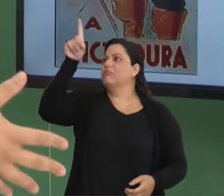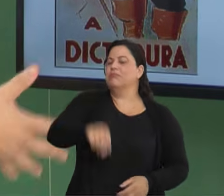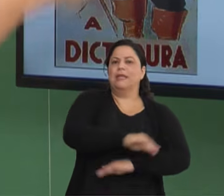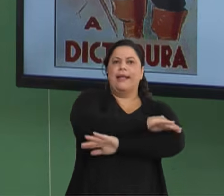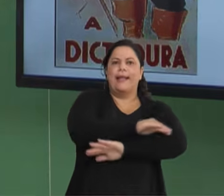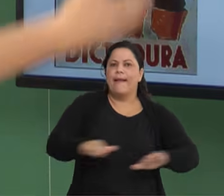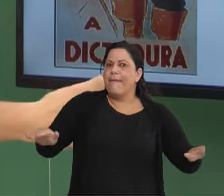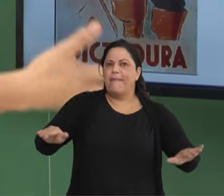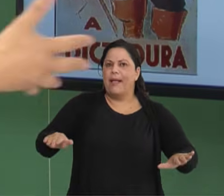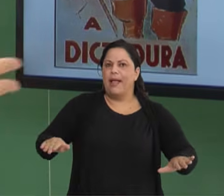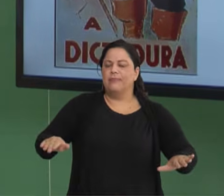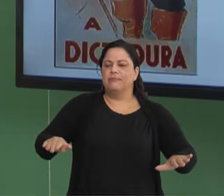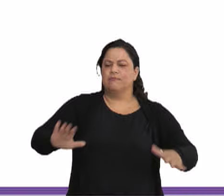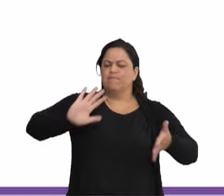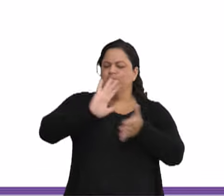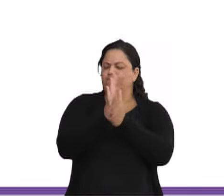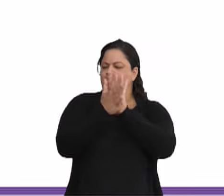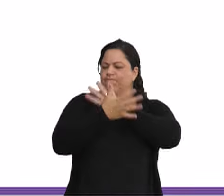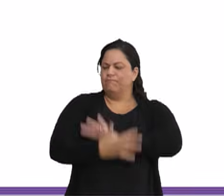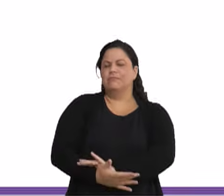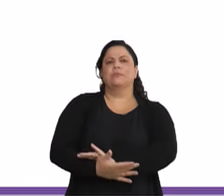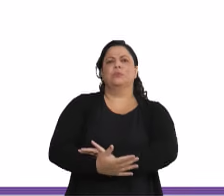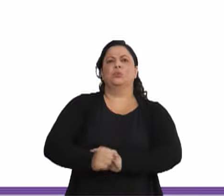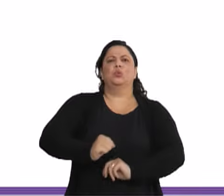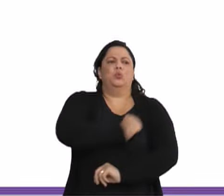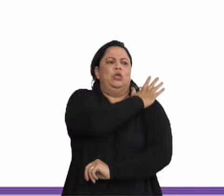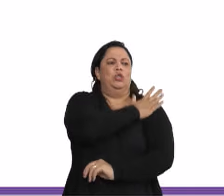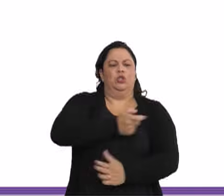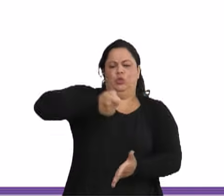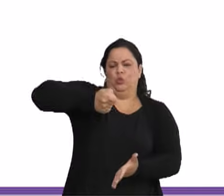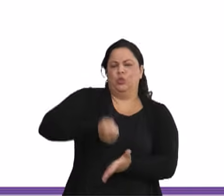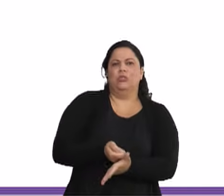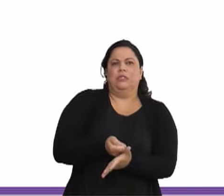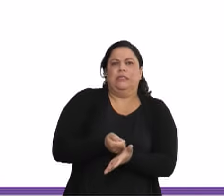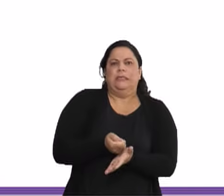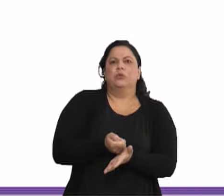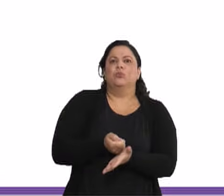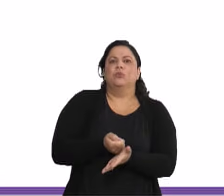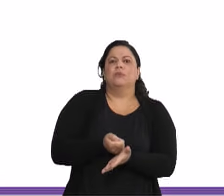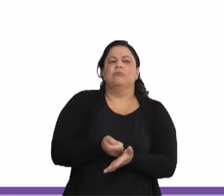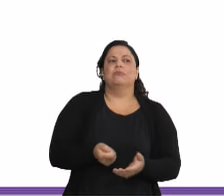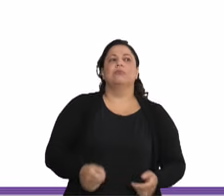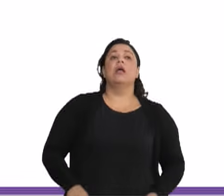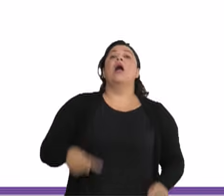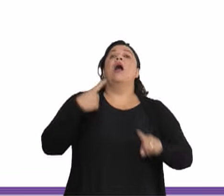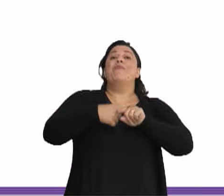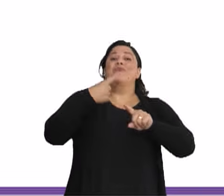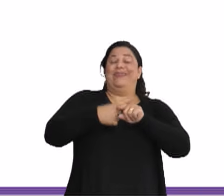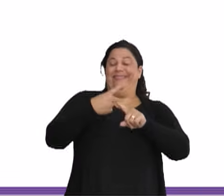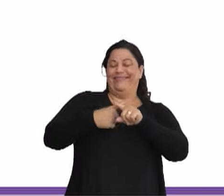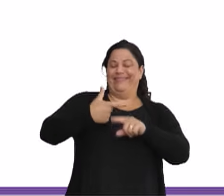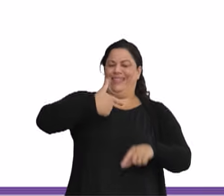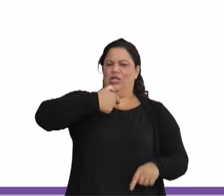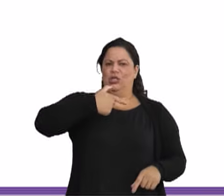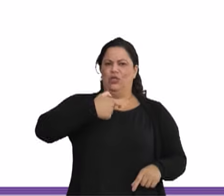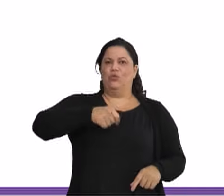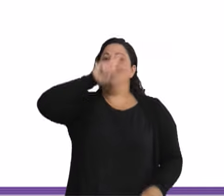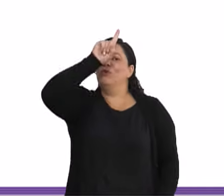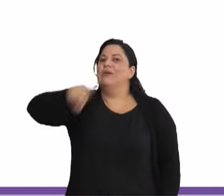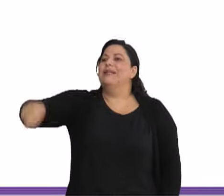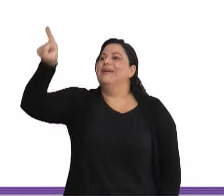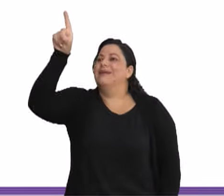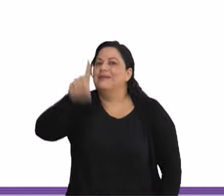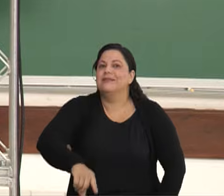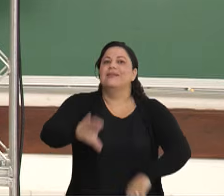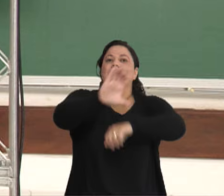Brasil, segundo a visão desse cartaz. Por que ditadura? Lembra? Getúlio cancelou a Constituição. Então